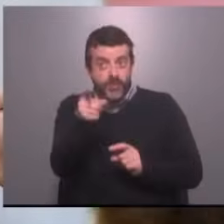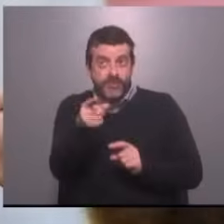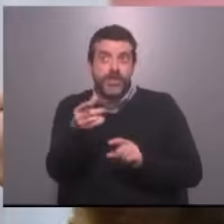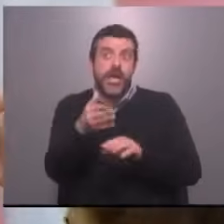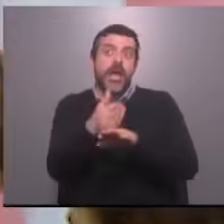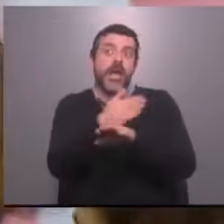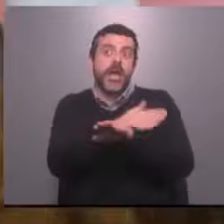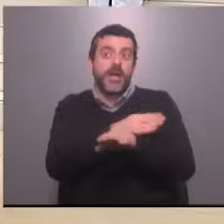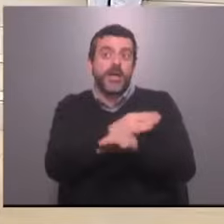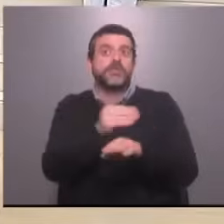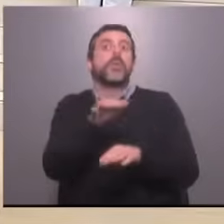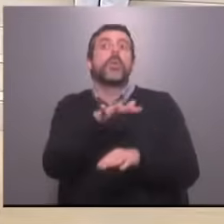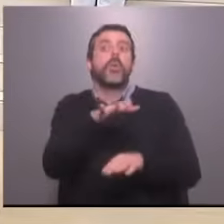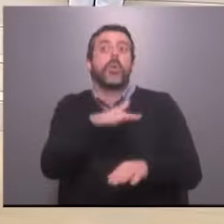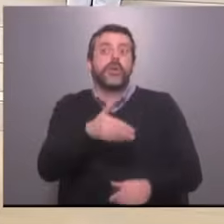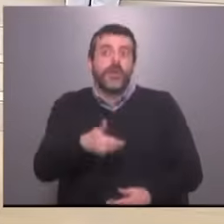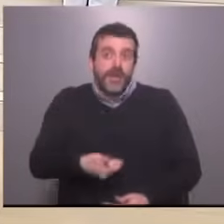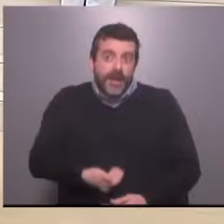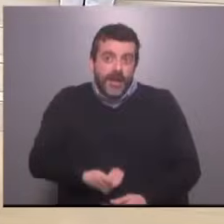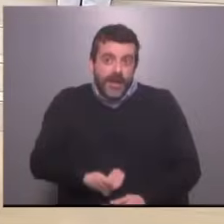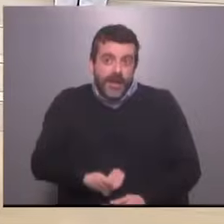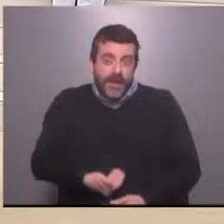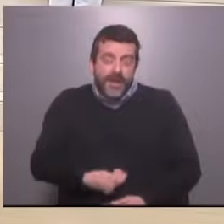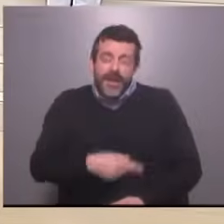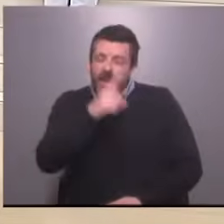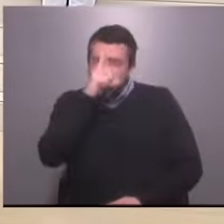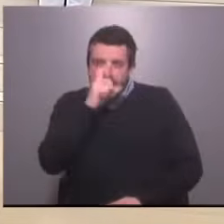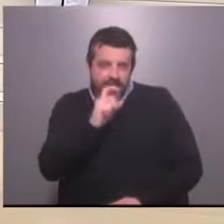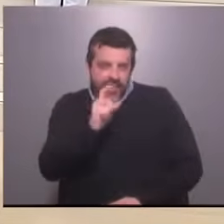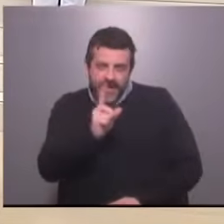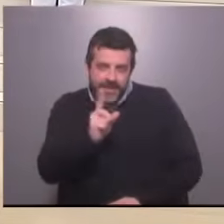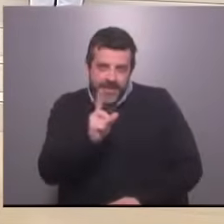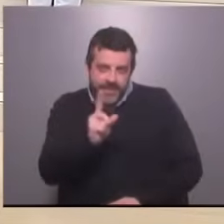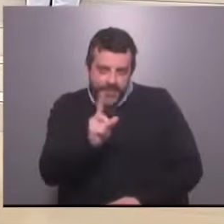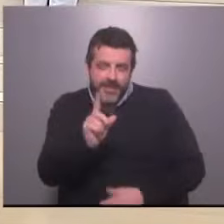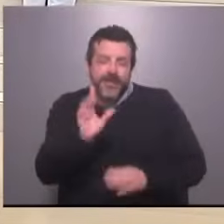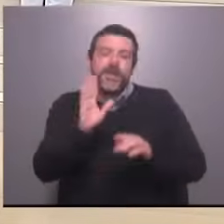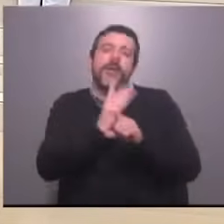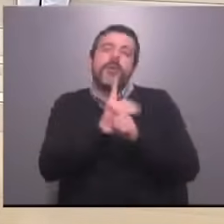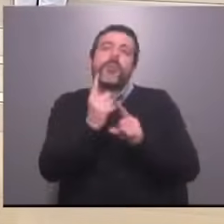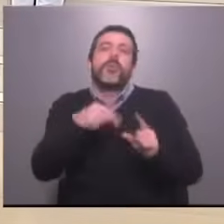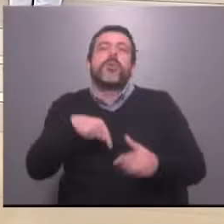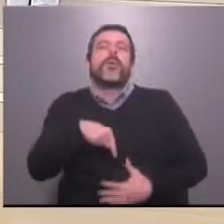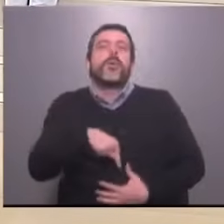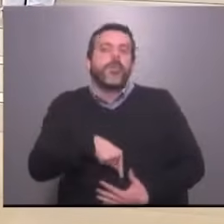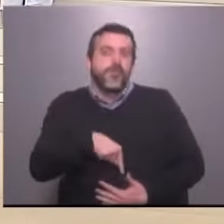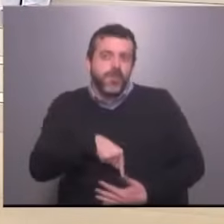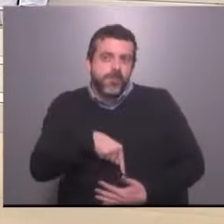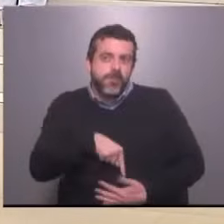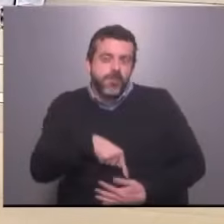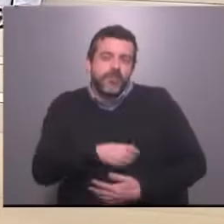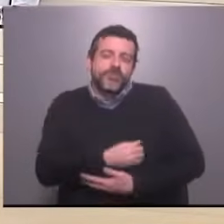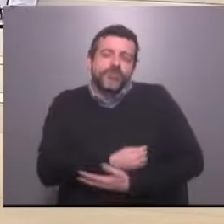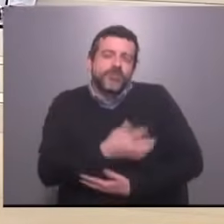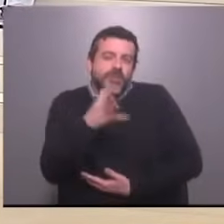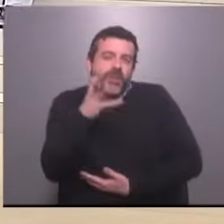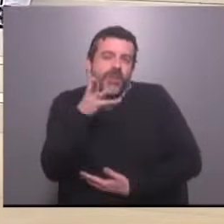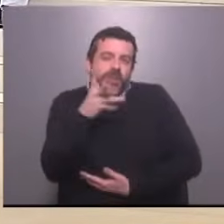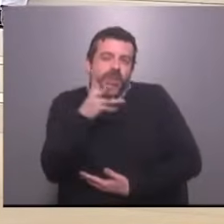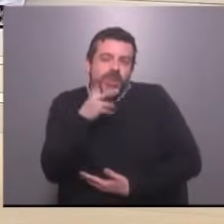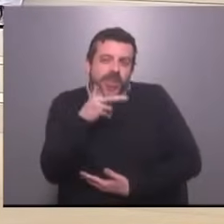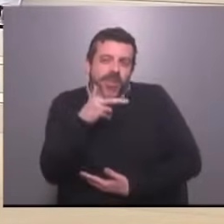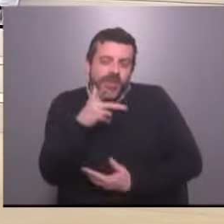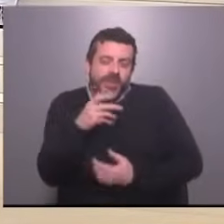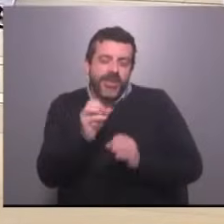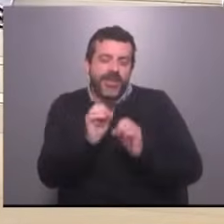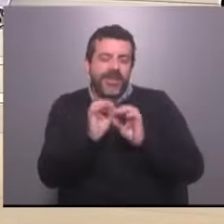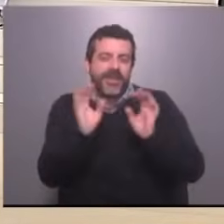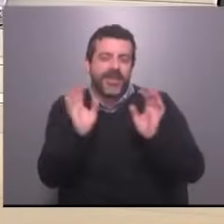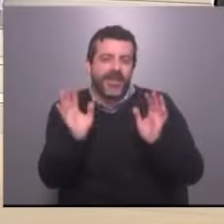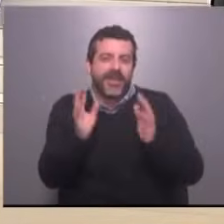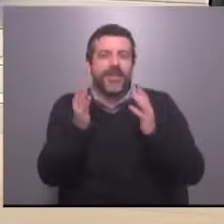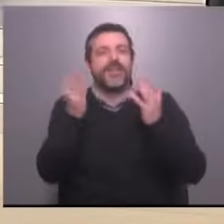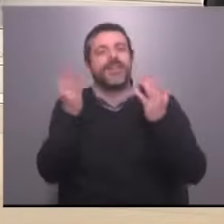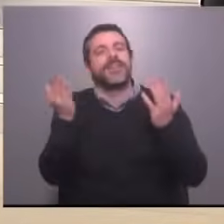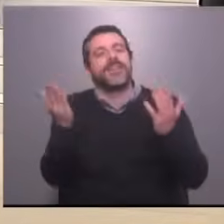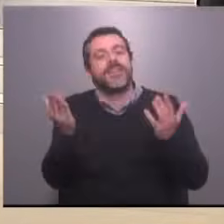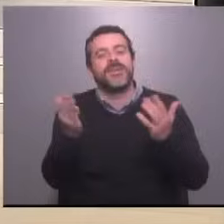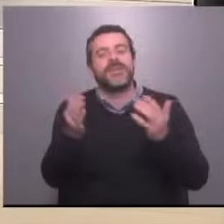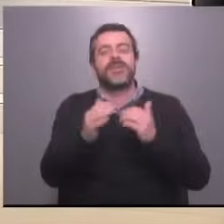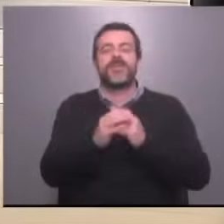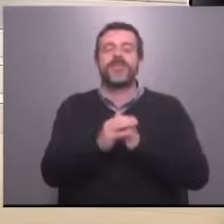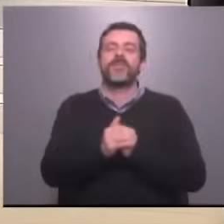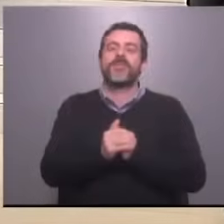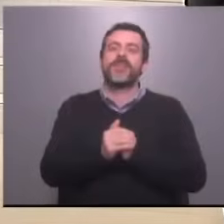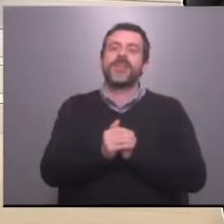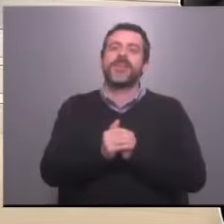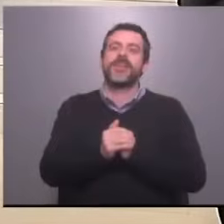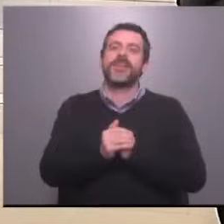vocês também andaram no seio da mãe. Não se lembram disso, não é? Porque estavam lá dentro, aconchegadinhos. Está